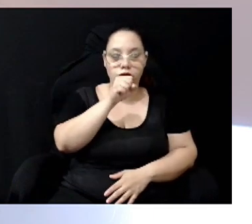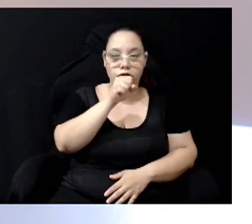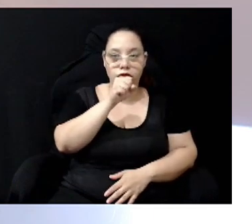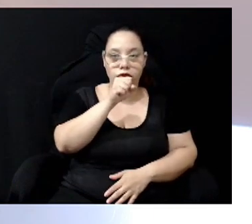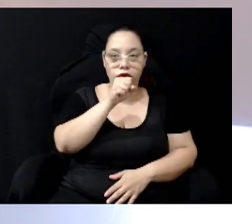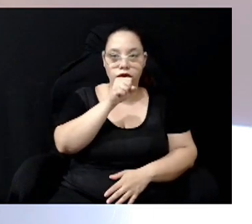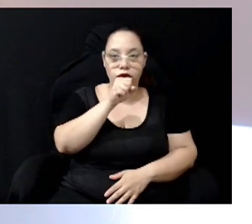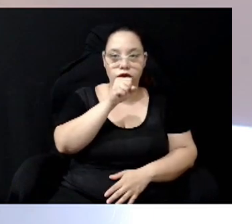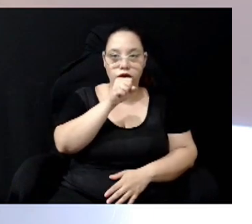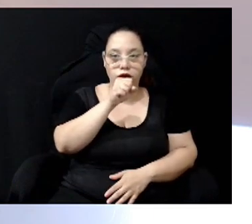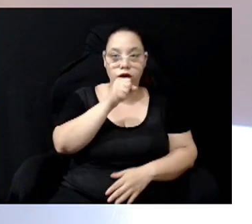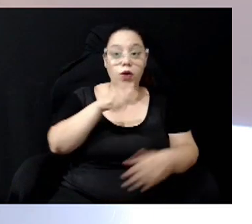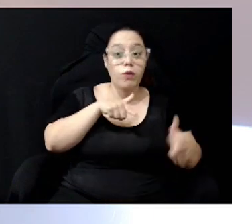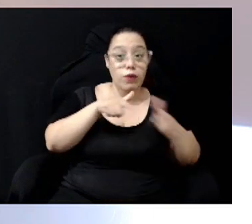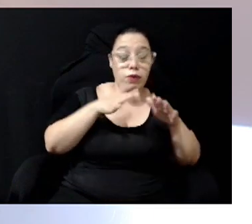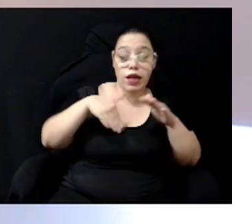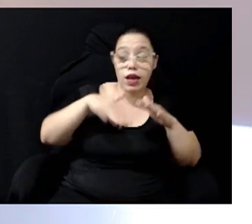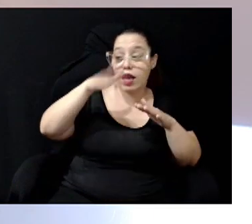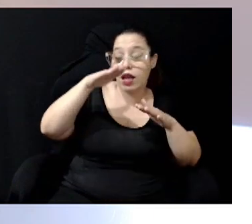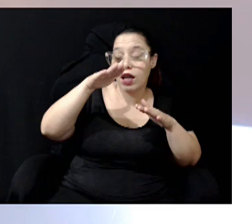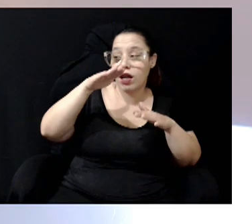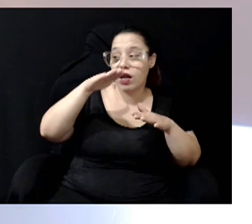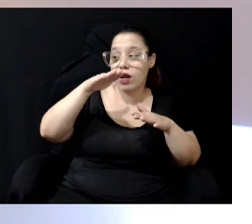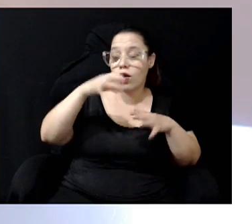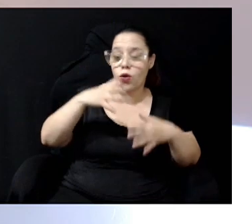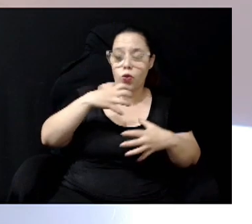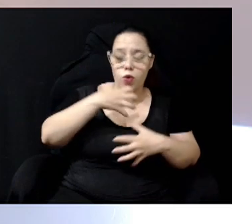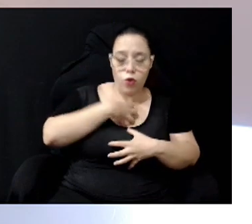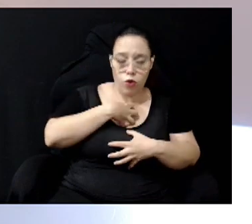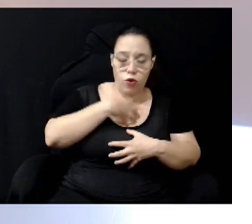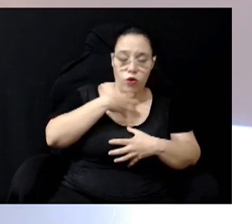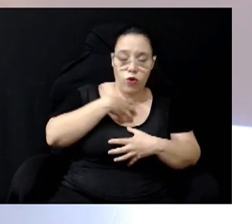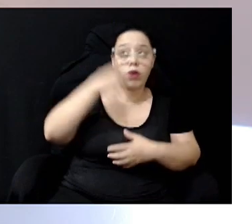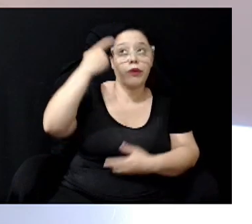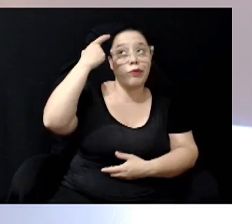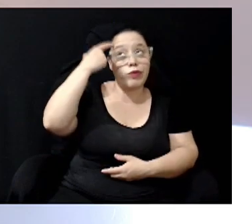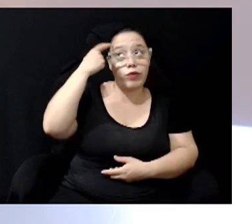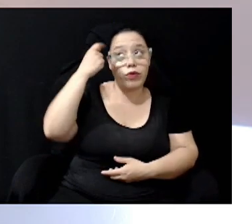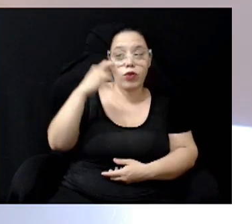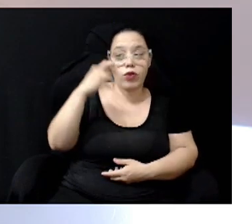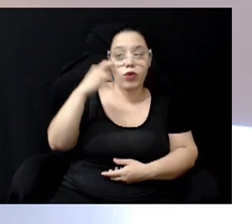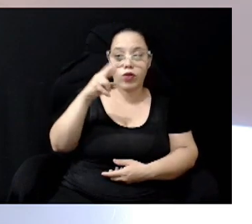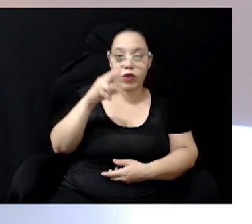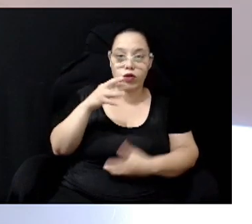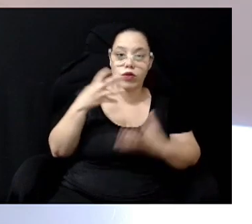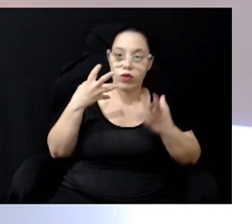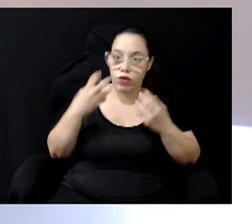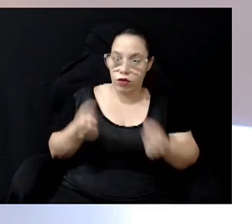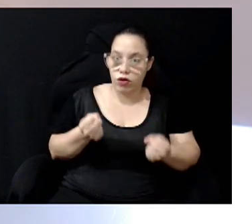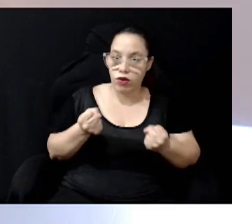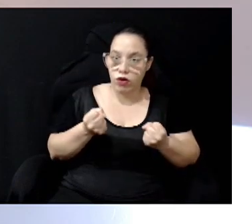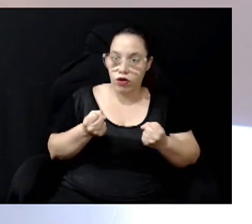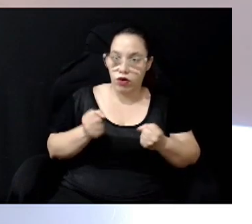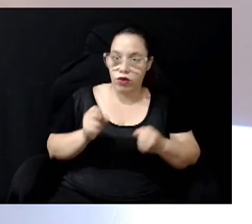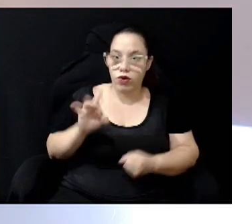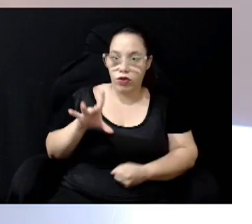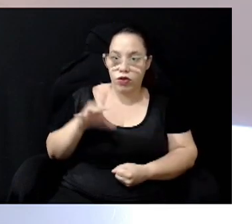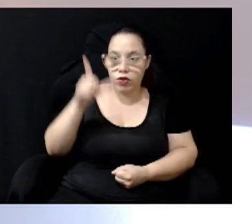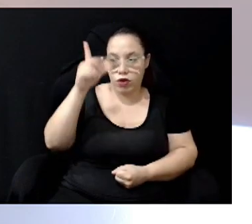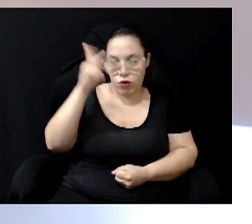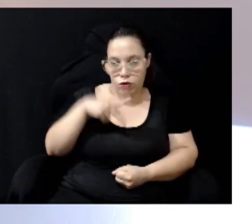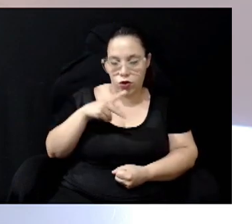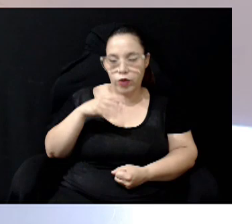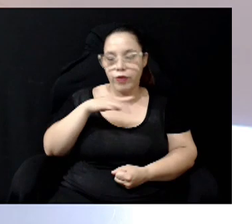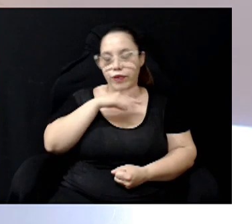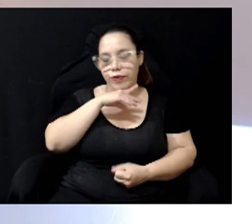trabalhar muito mais o emocional e a cabeça do tutor que está recebendo esse animal do que o próprio animal. Lógico que ele sente